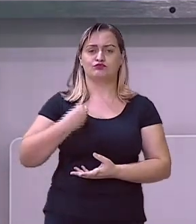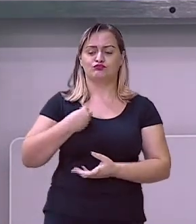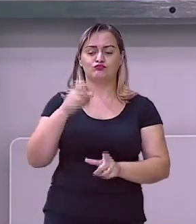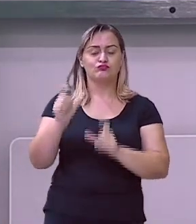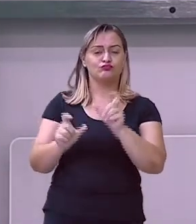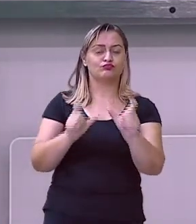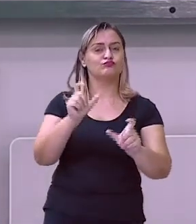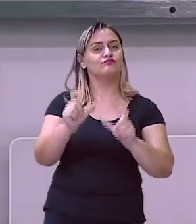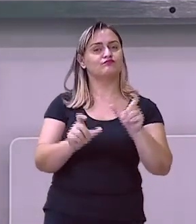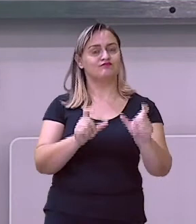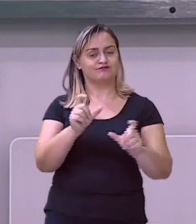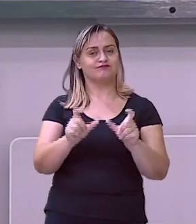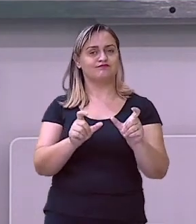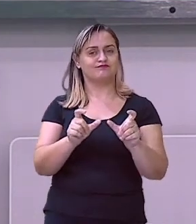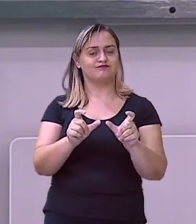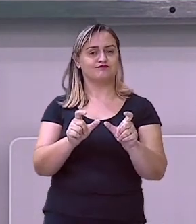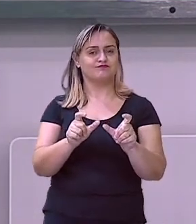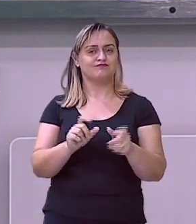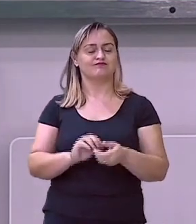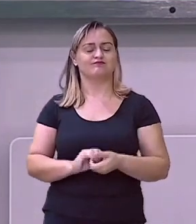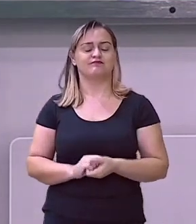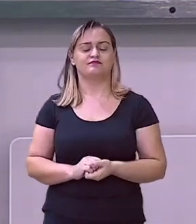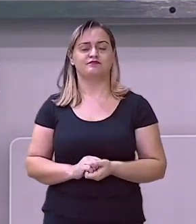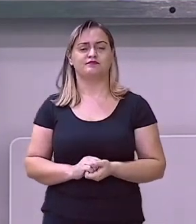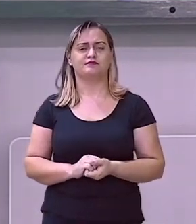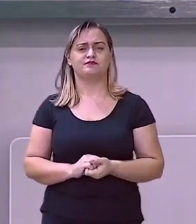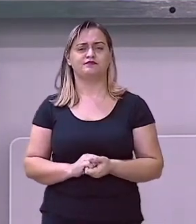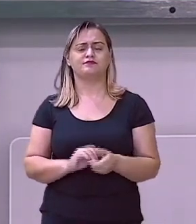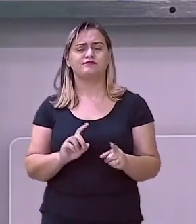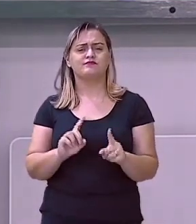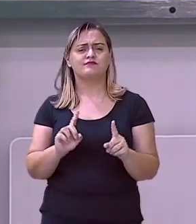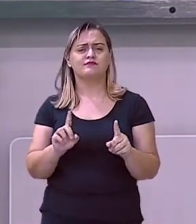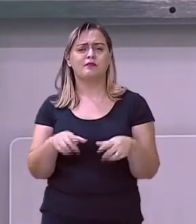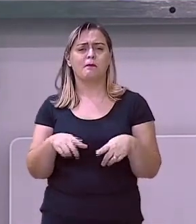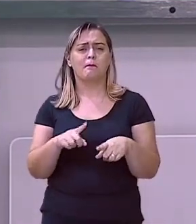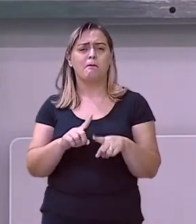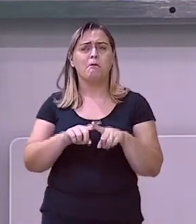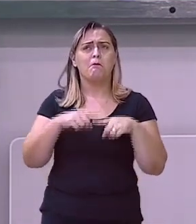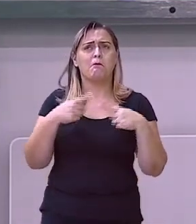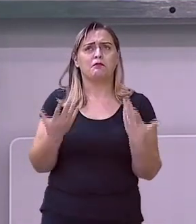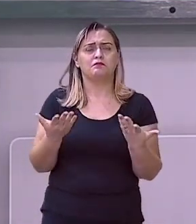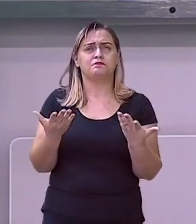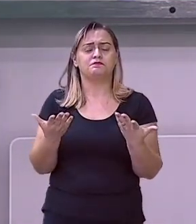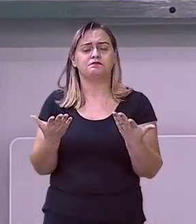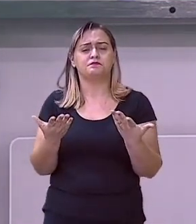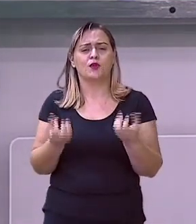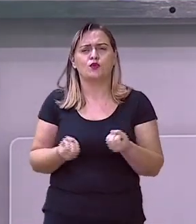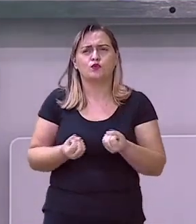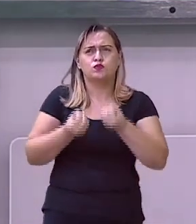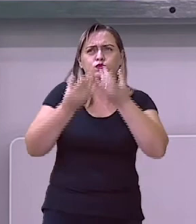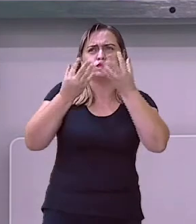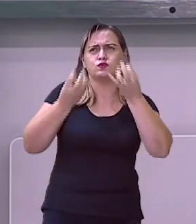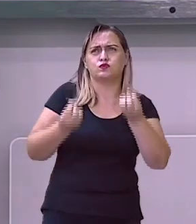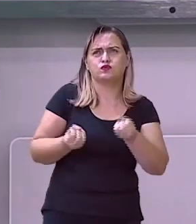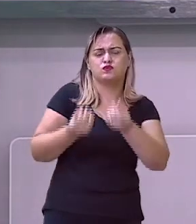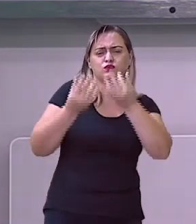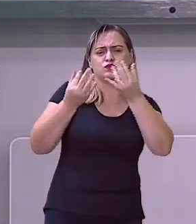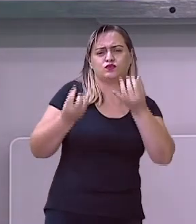nós estamos aí. Mas a emissão de gases, tá?